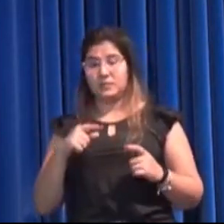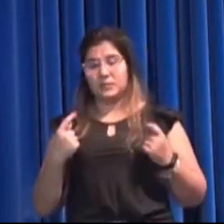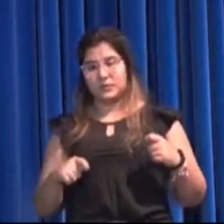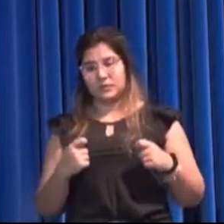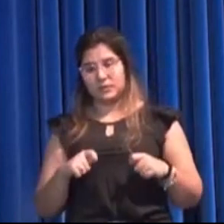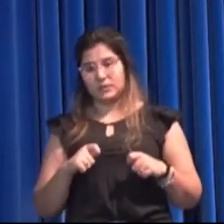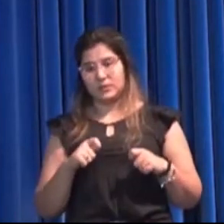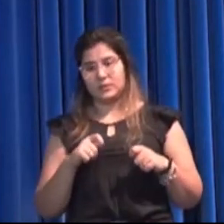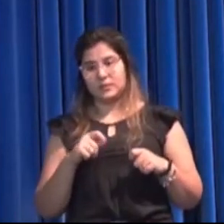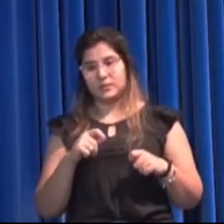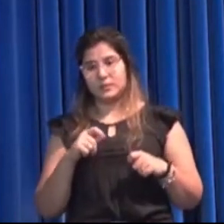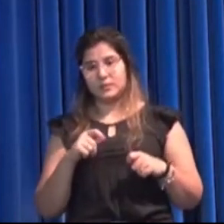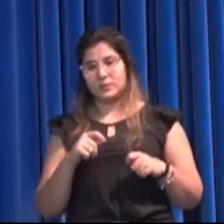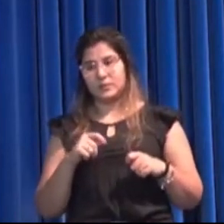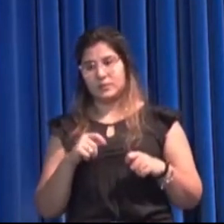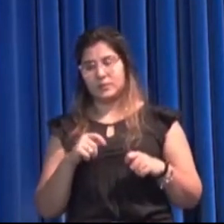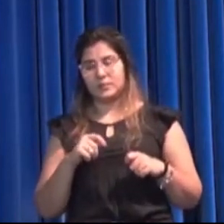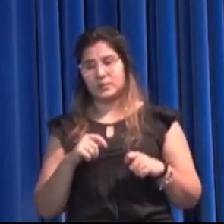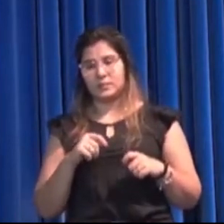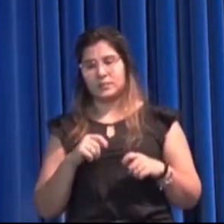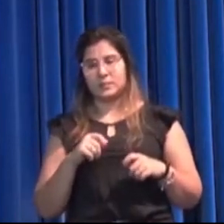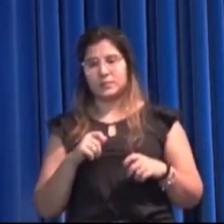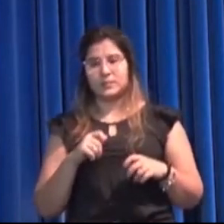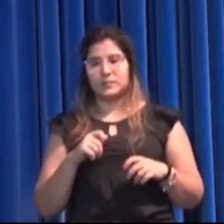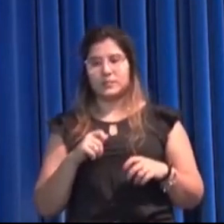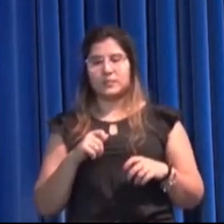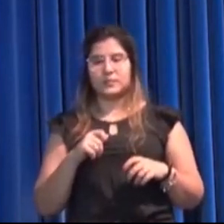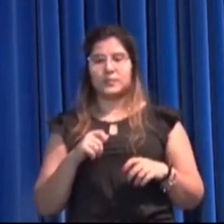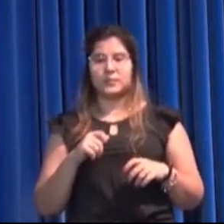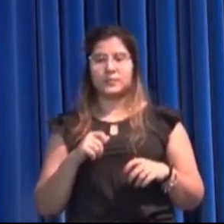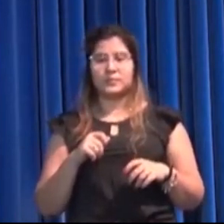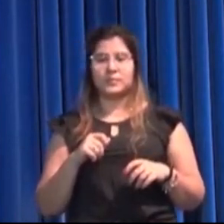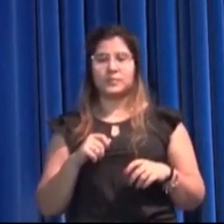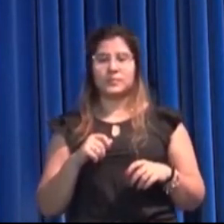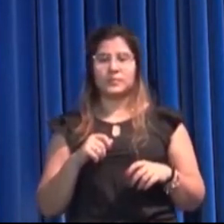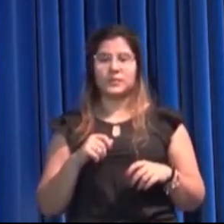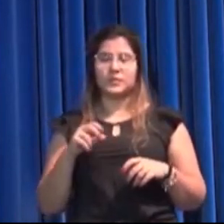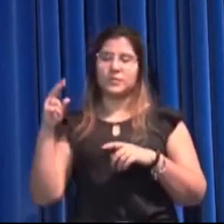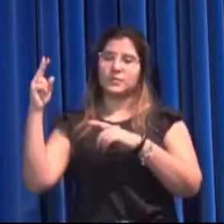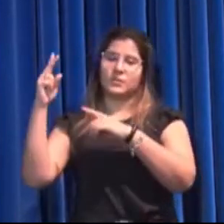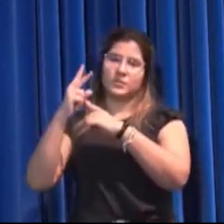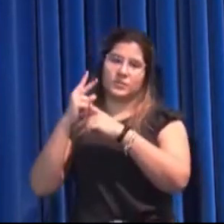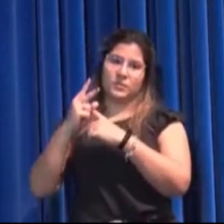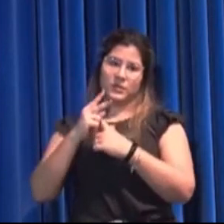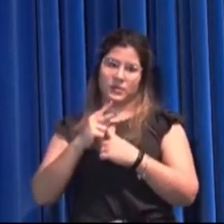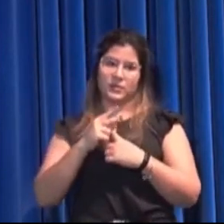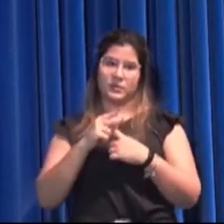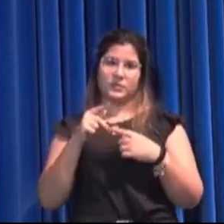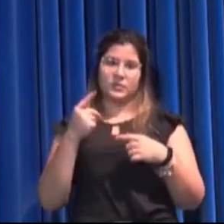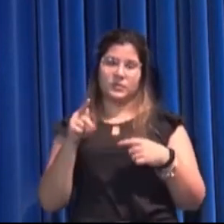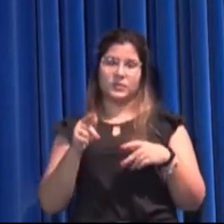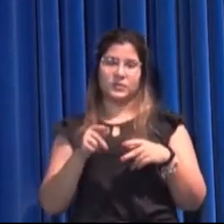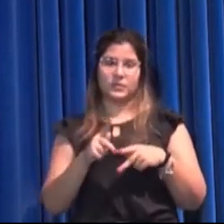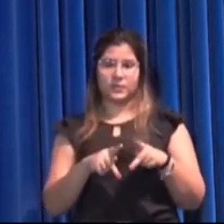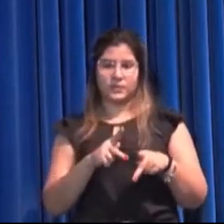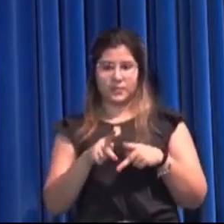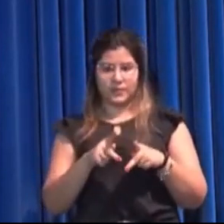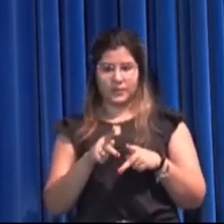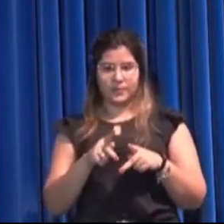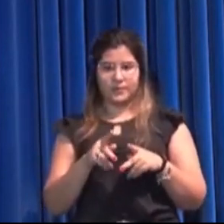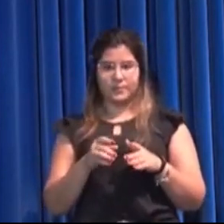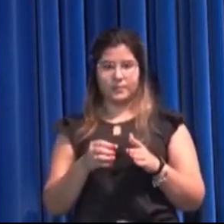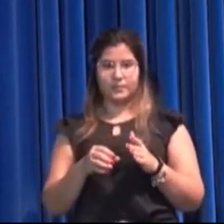que a sua cobertura permaneça sobre o seu povo. Então, pegando aquela fala de 2